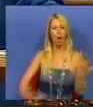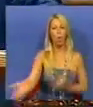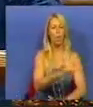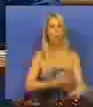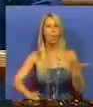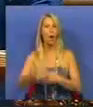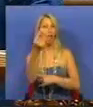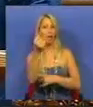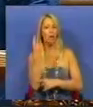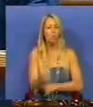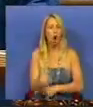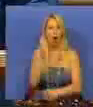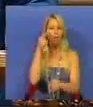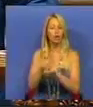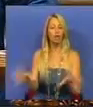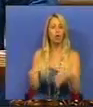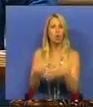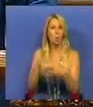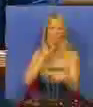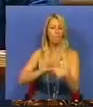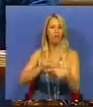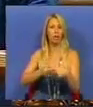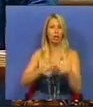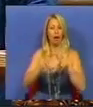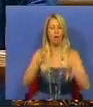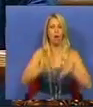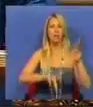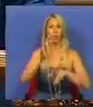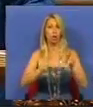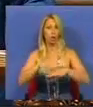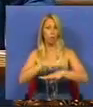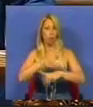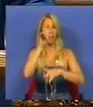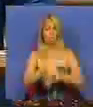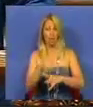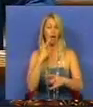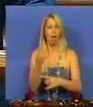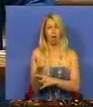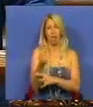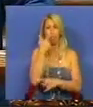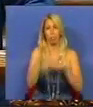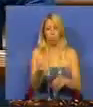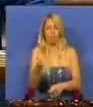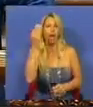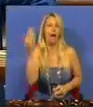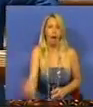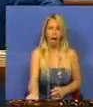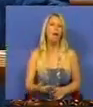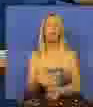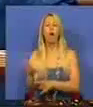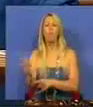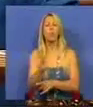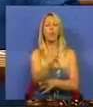elite privilegiada de acionistas, administradores e grandes clientes, escolhidos pela simpatia e